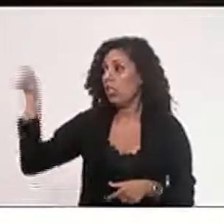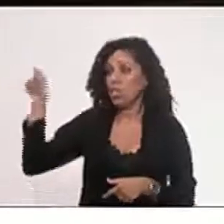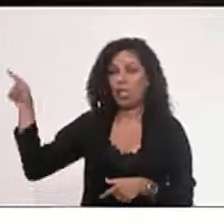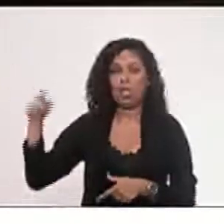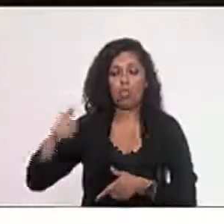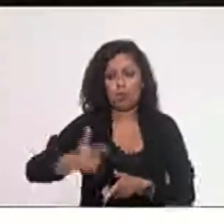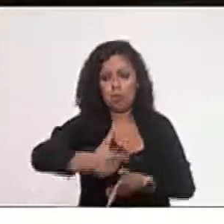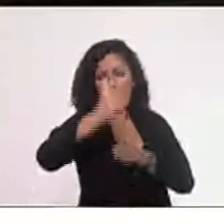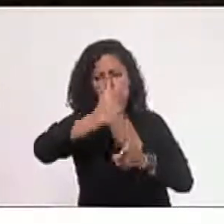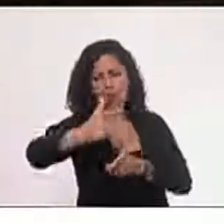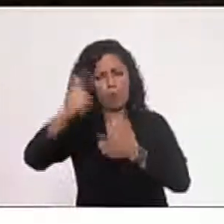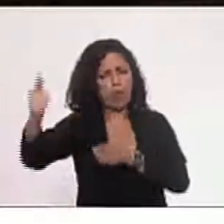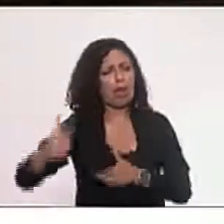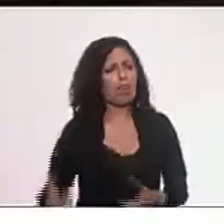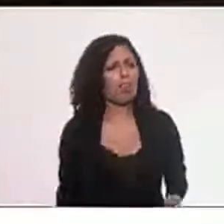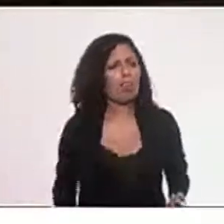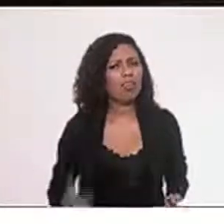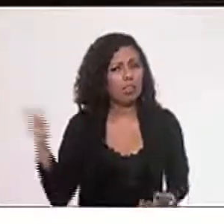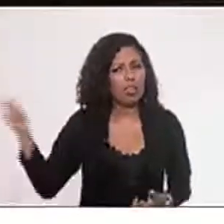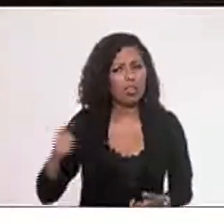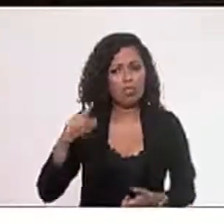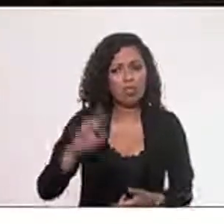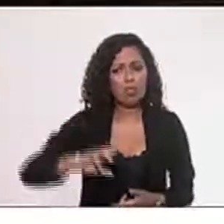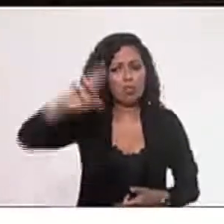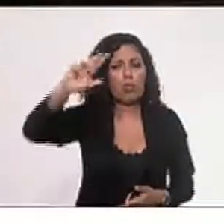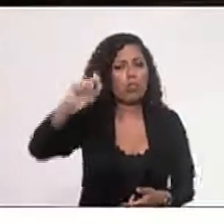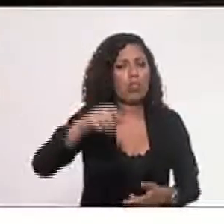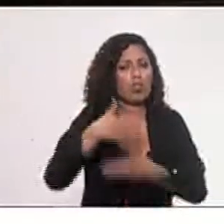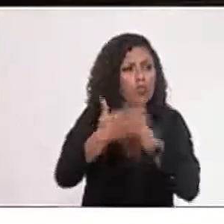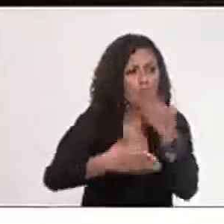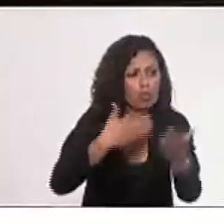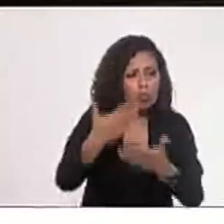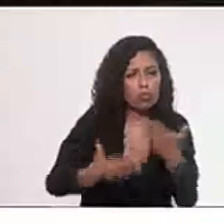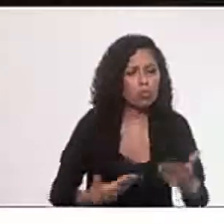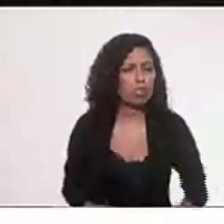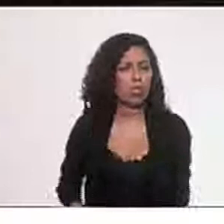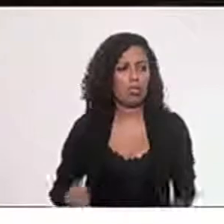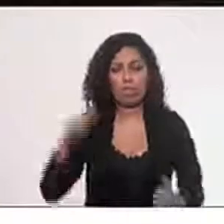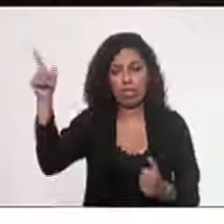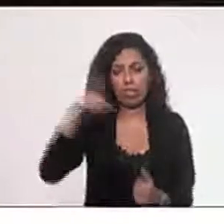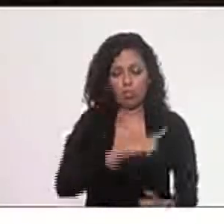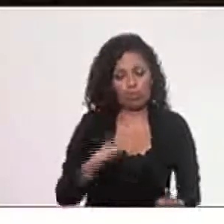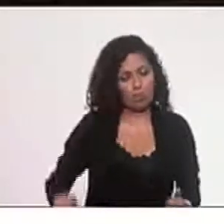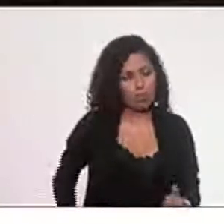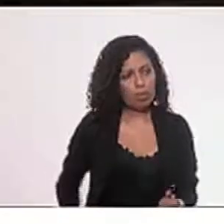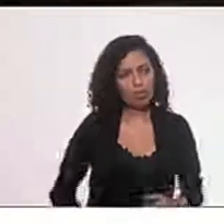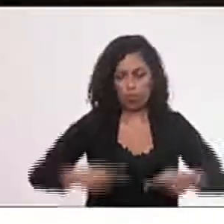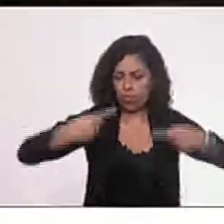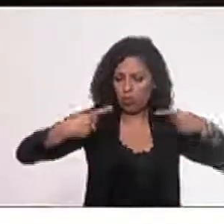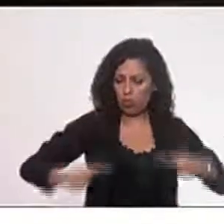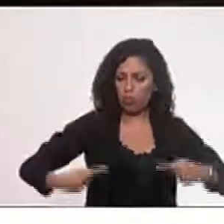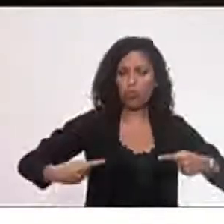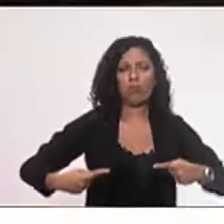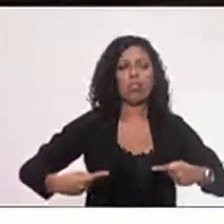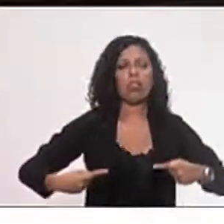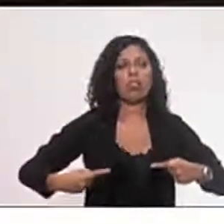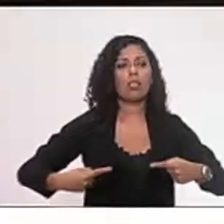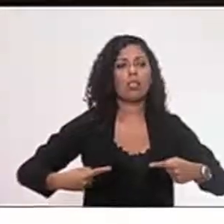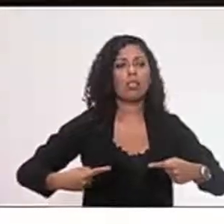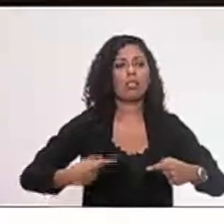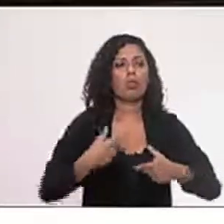deveriam protegê los do governador em vez de se dedicar ao enfrentamento desse desmonte